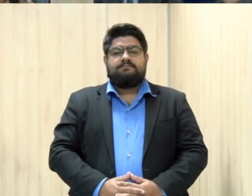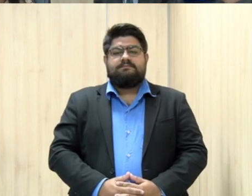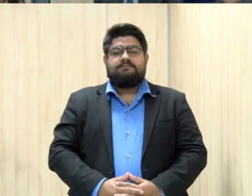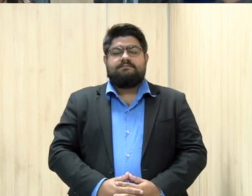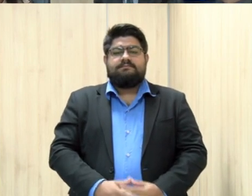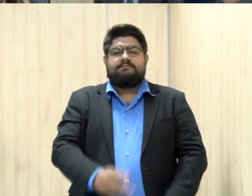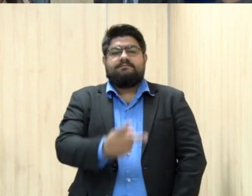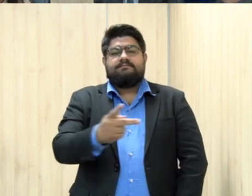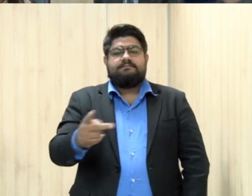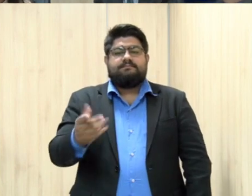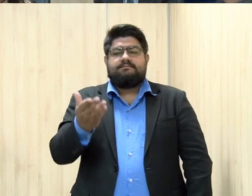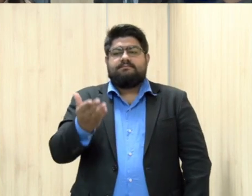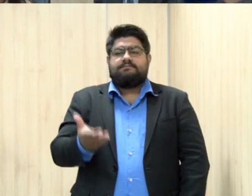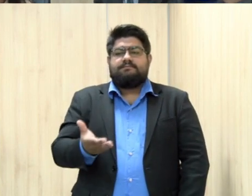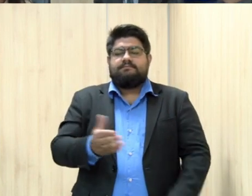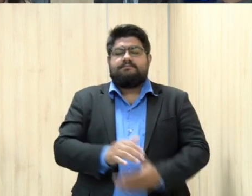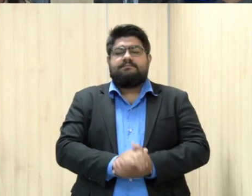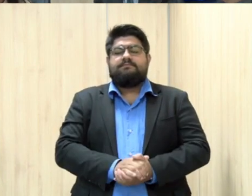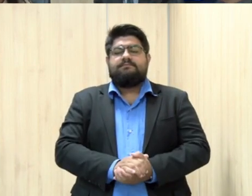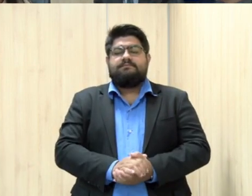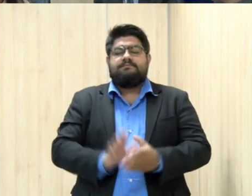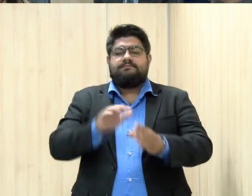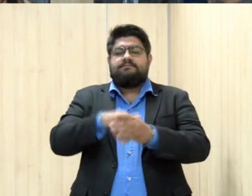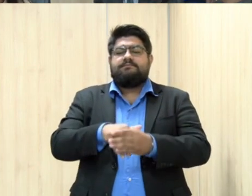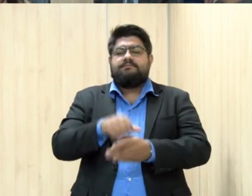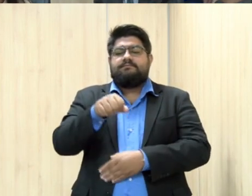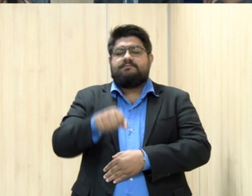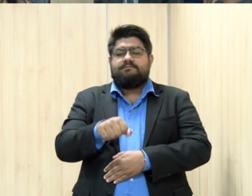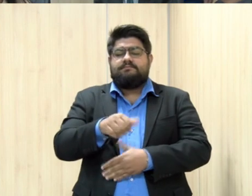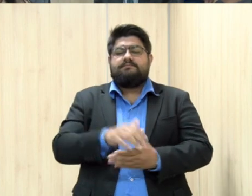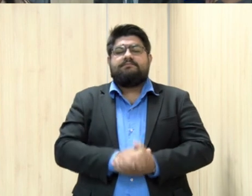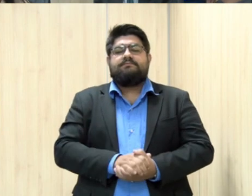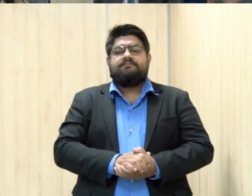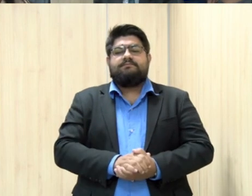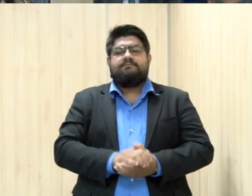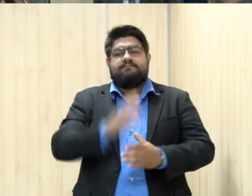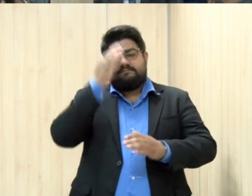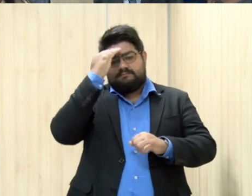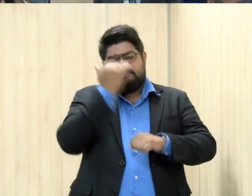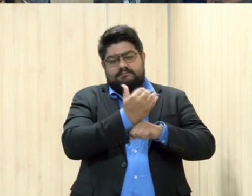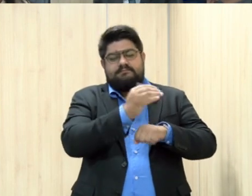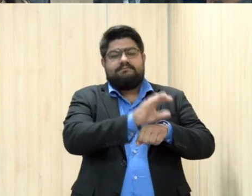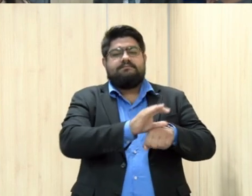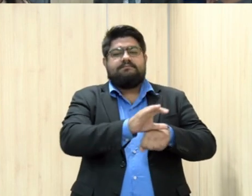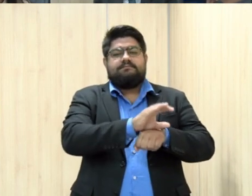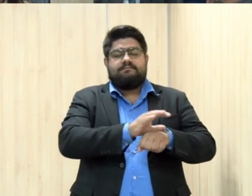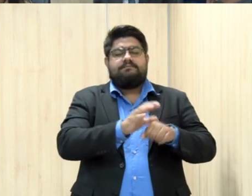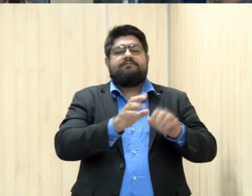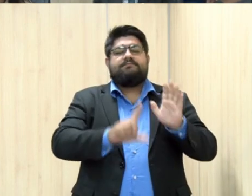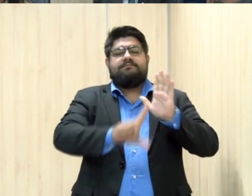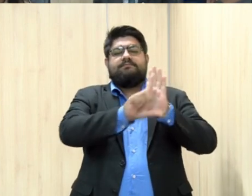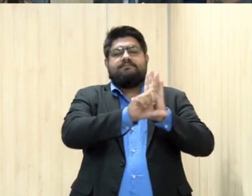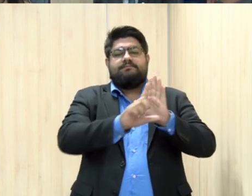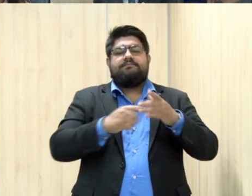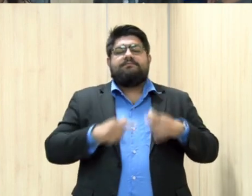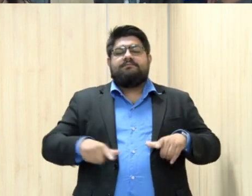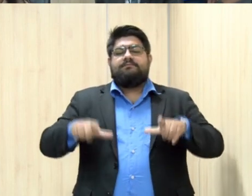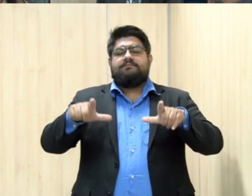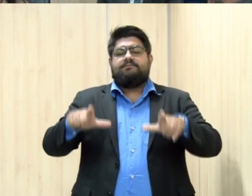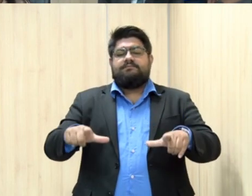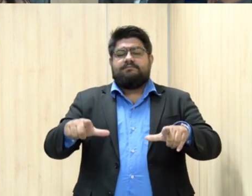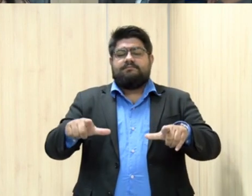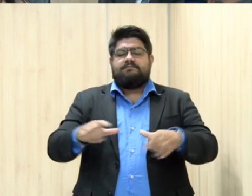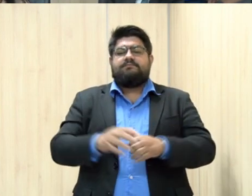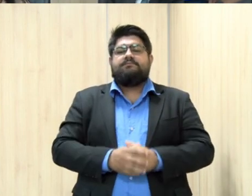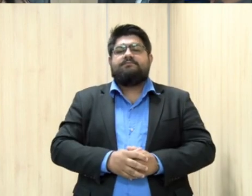seu presidente voltamos sim né pela condicionalidade legalidade título o título é um